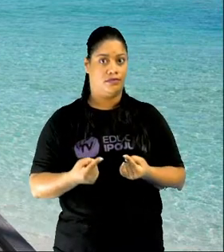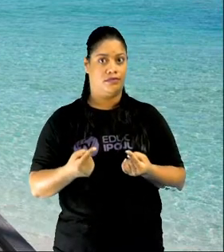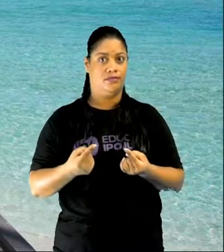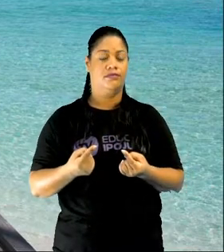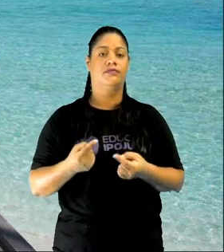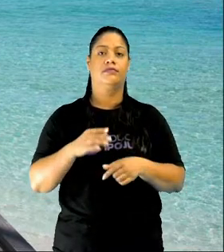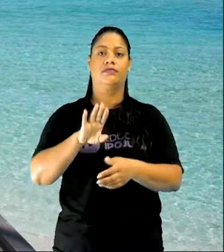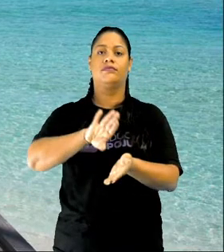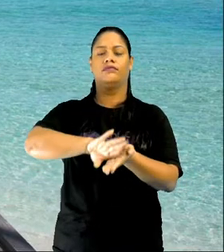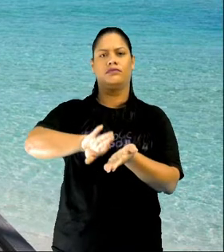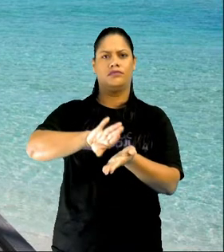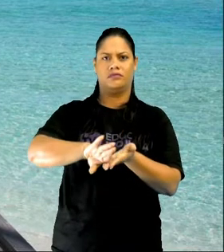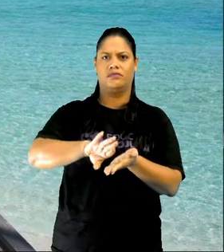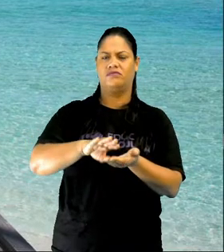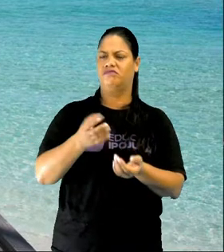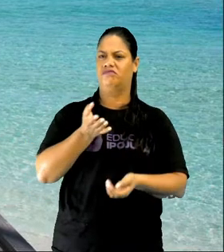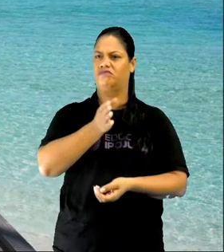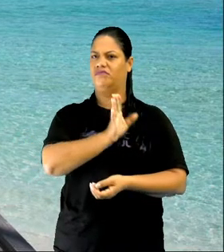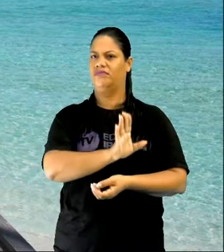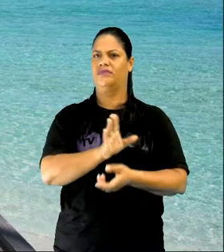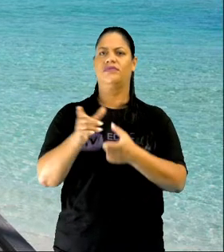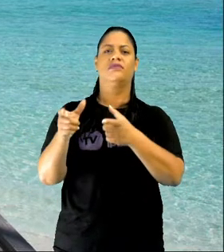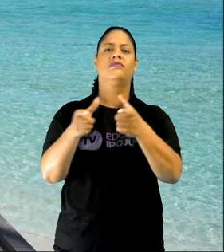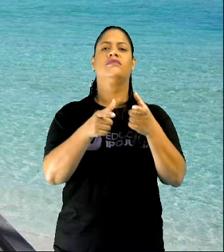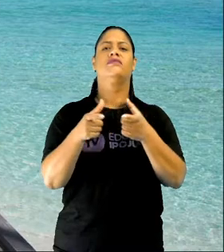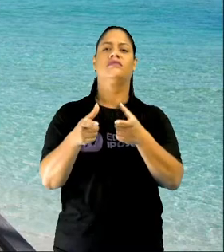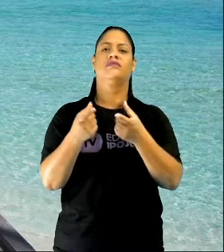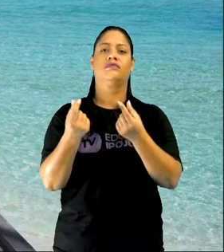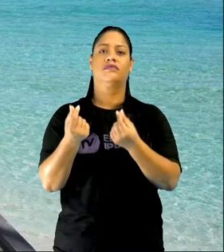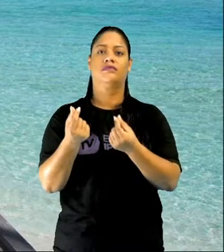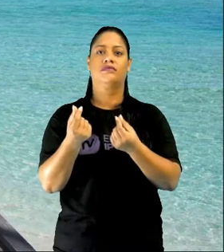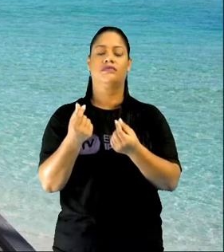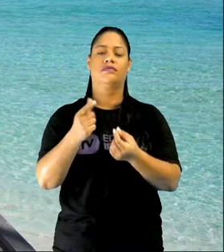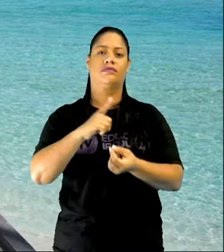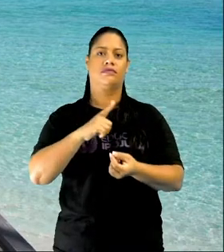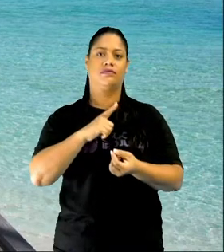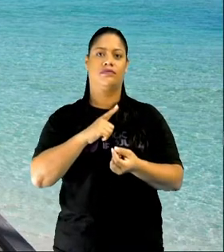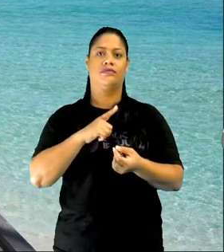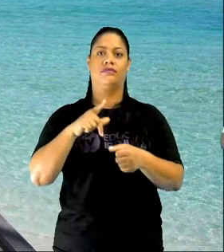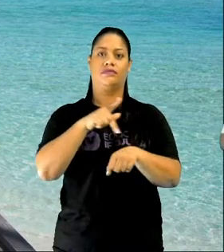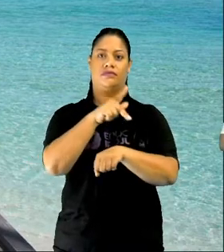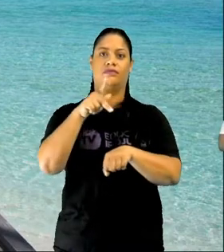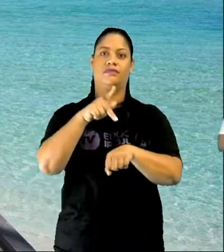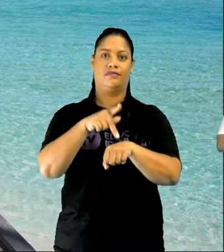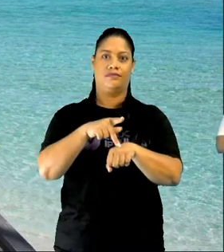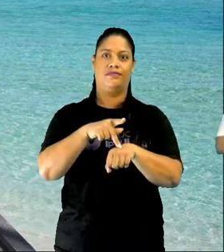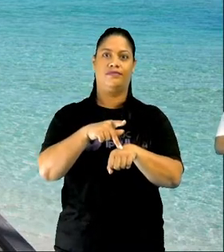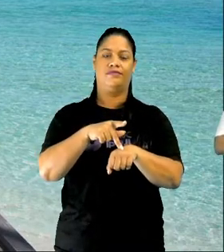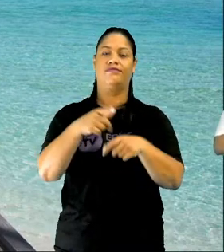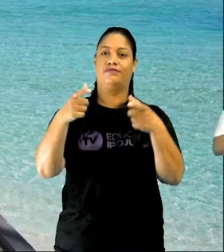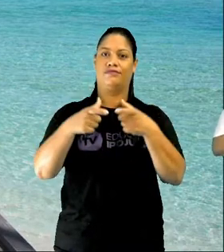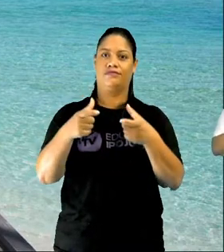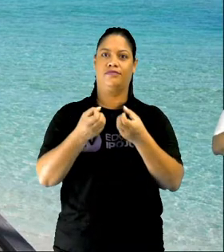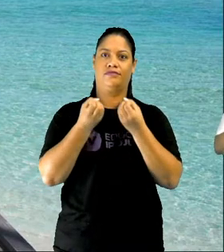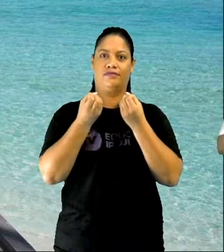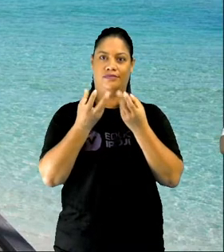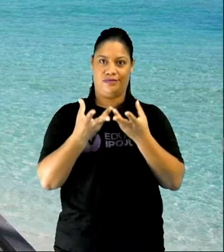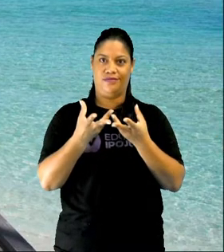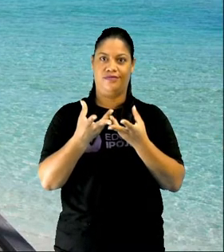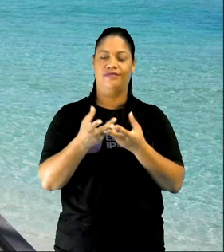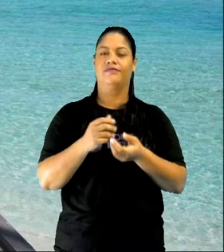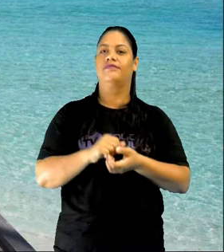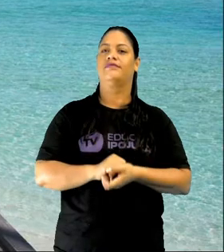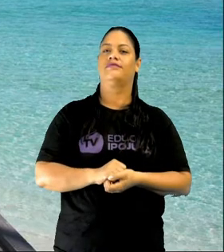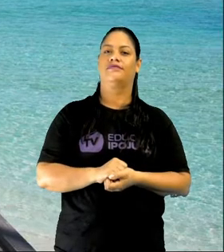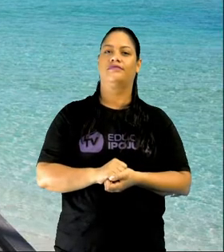alguns bancos não interessa de onde vem esse dinheiro, por isso recebe o nome de paraísos fiscais. Então, a maior parte das